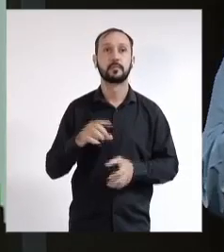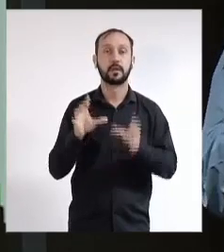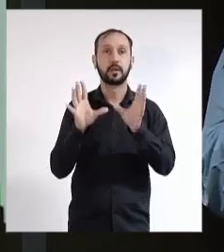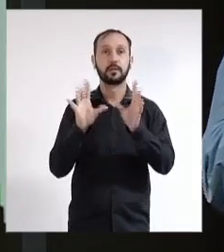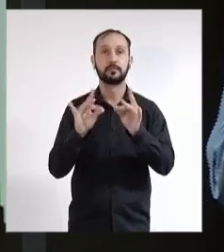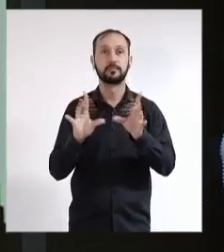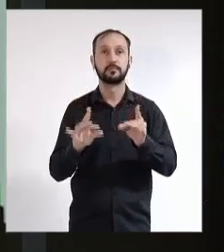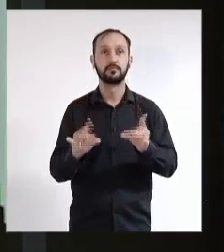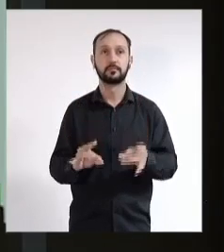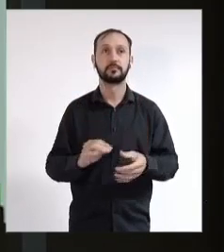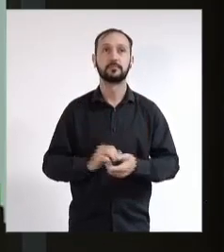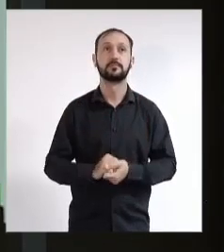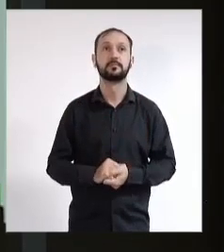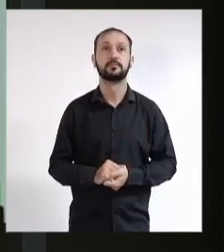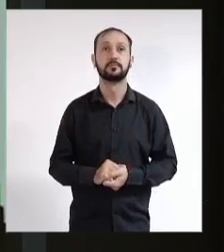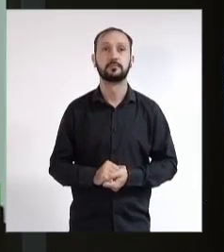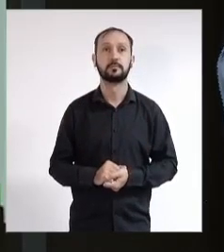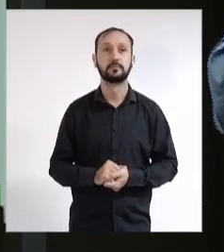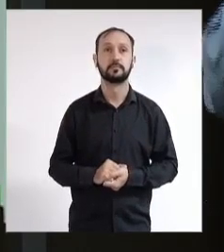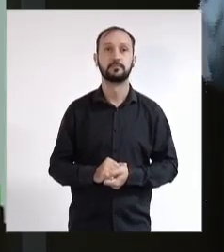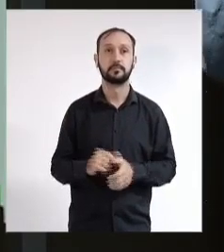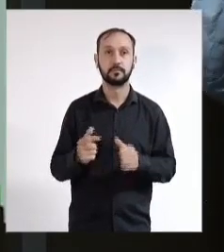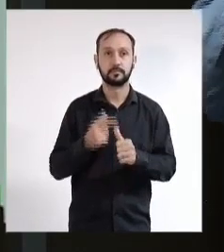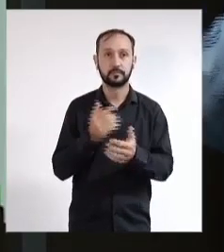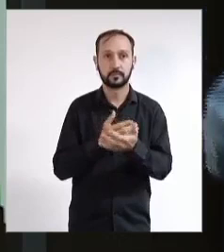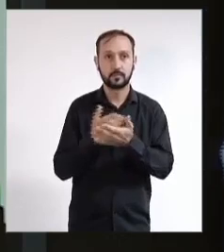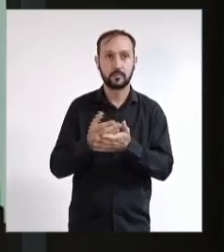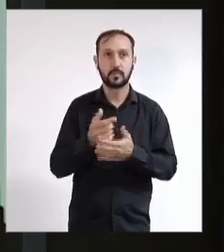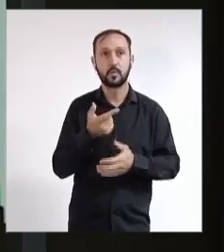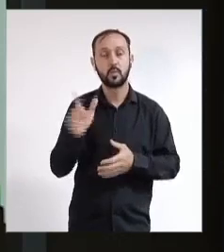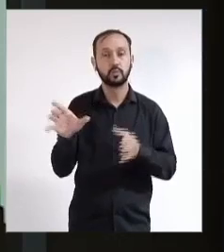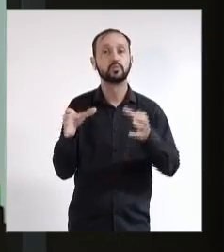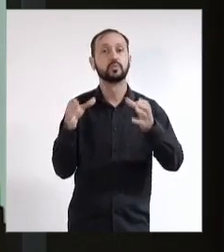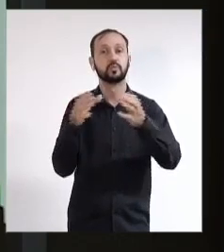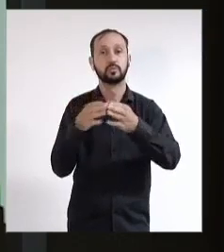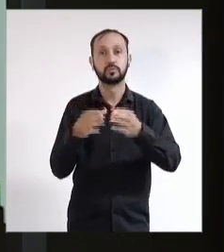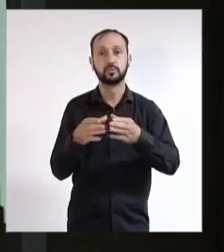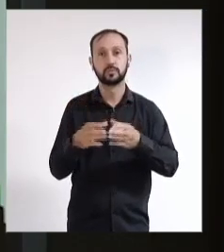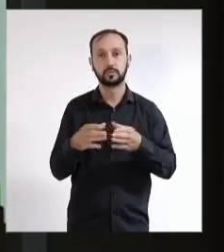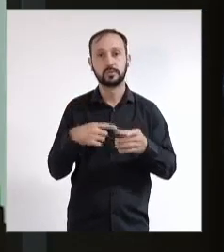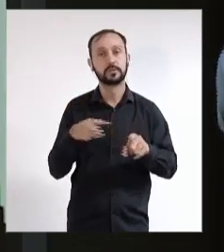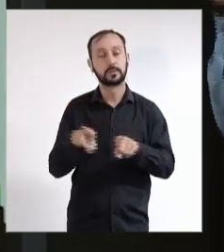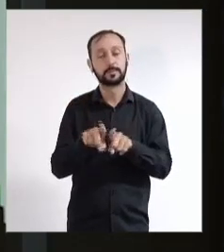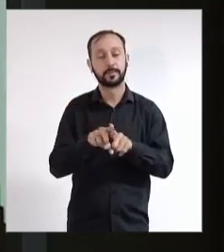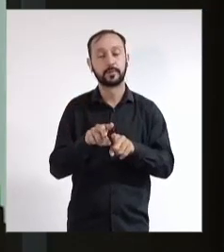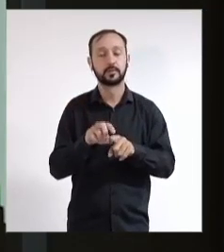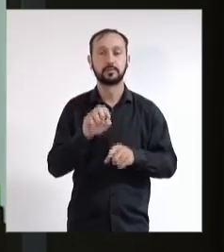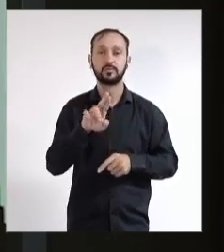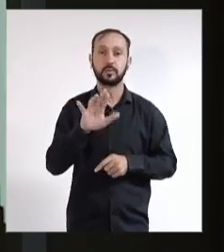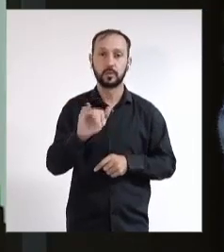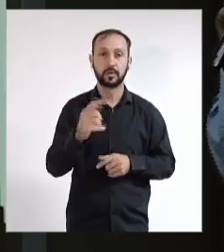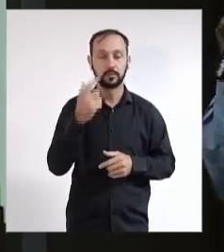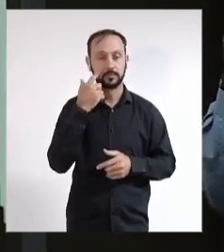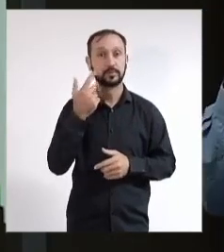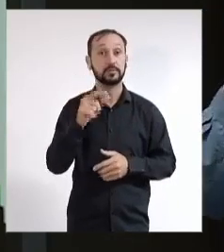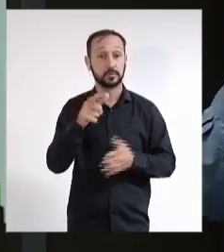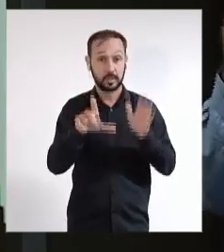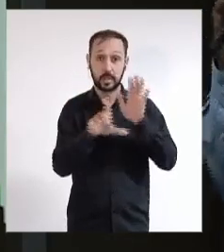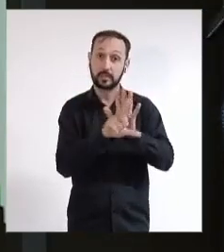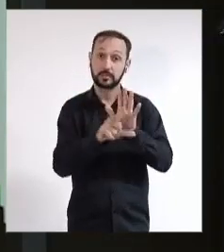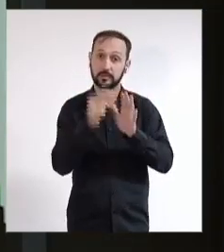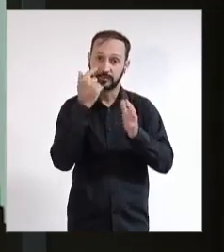estão regulamentadas num primeiro momento todas as outras categorias de unidade de conservação se esperar isso que vocês vão poder verificar